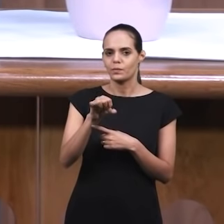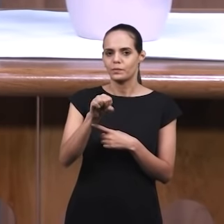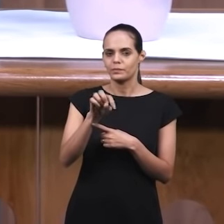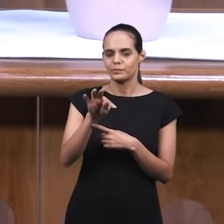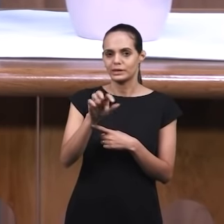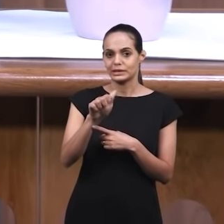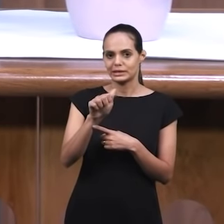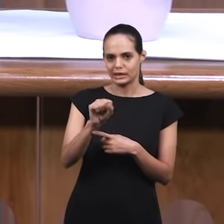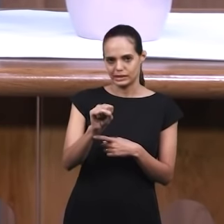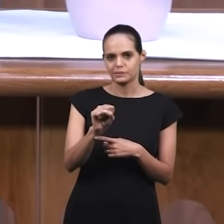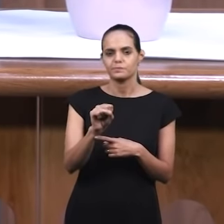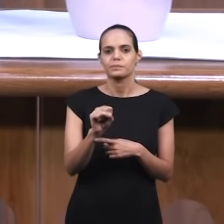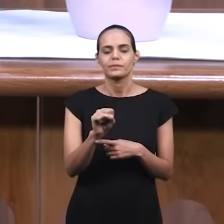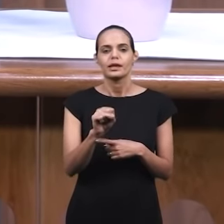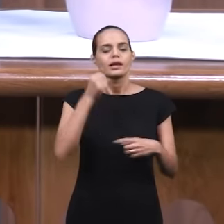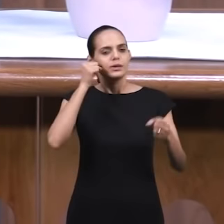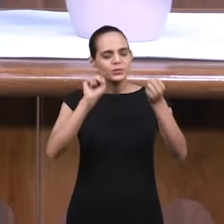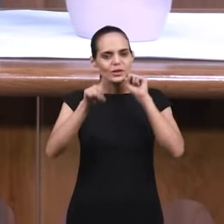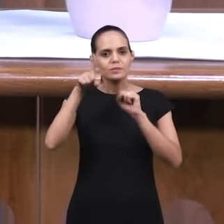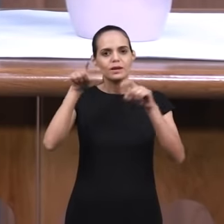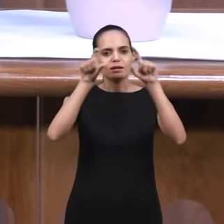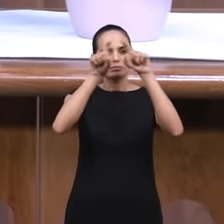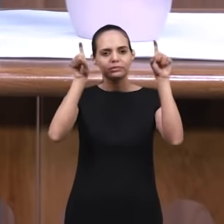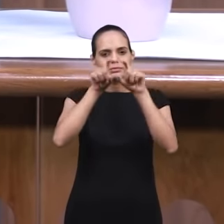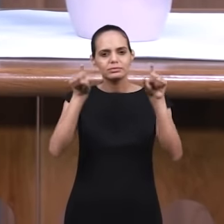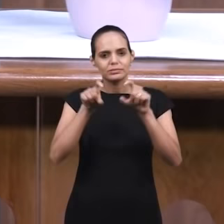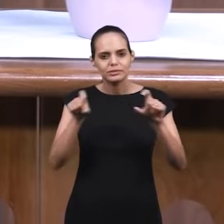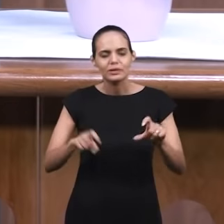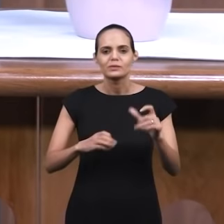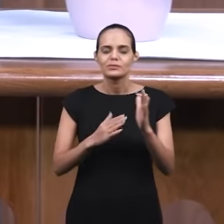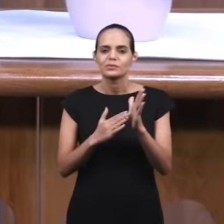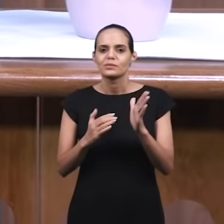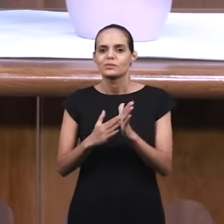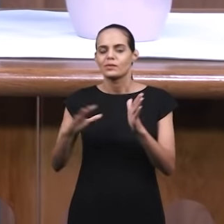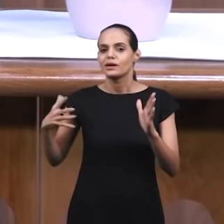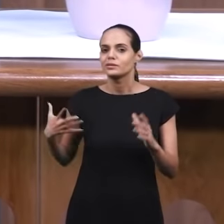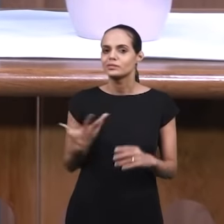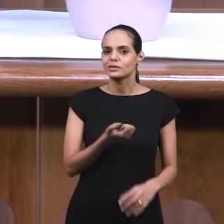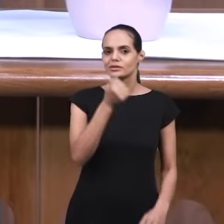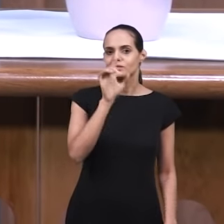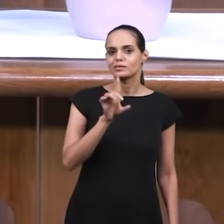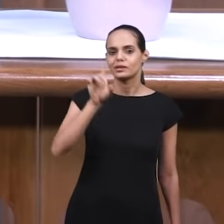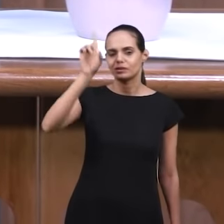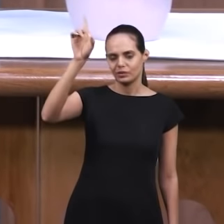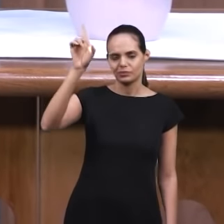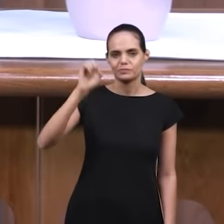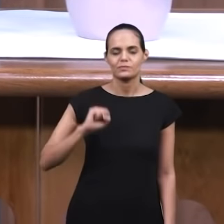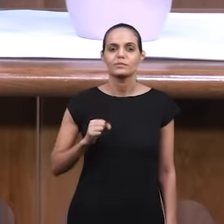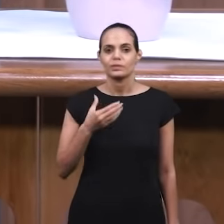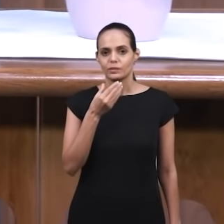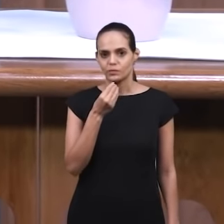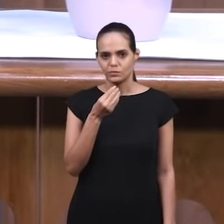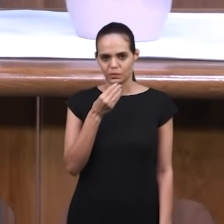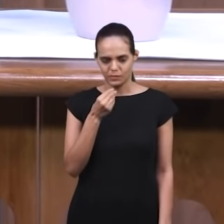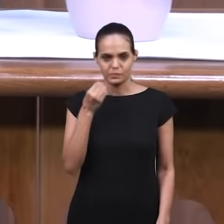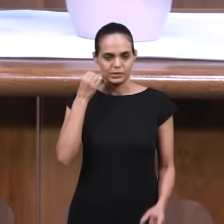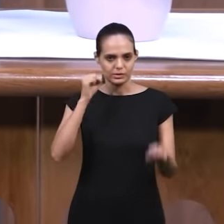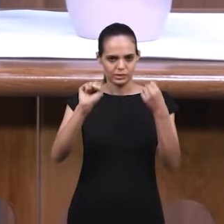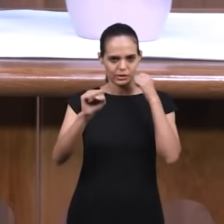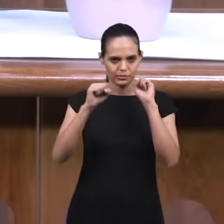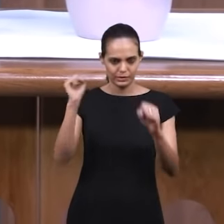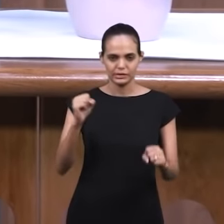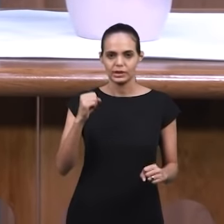são expressões de louvor e de adoração a Deus. E o salmista Davi, por exemplo, o rei